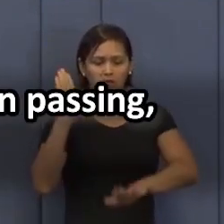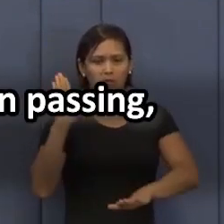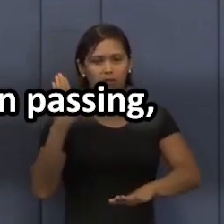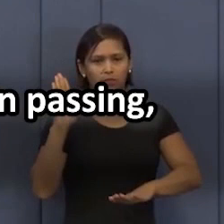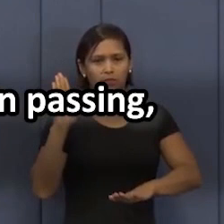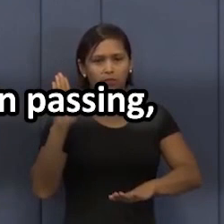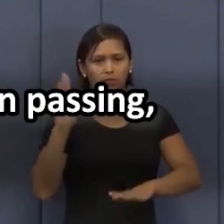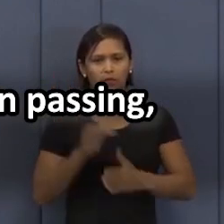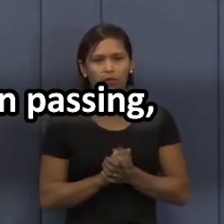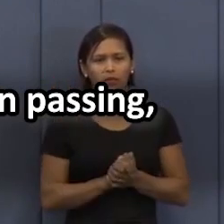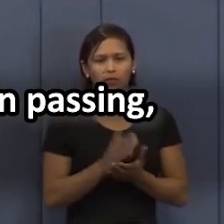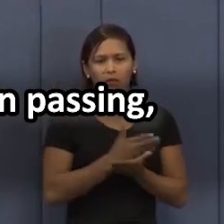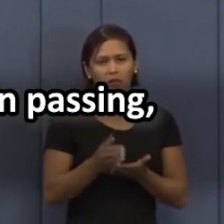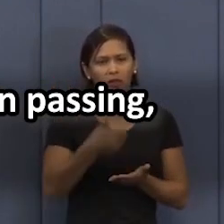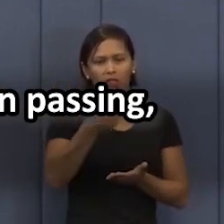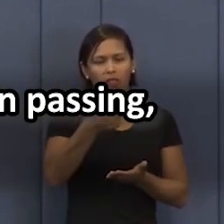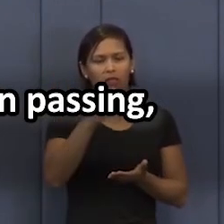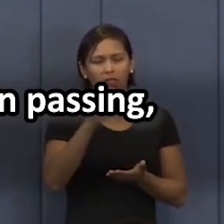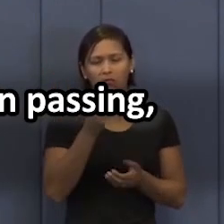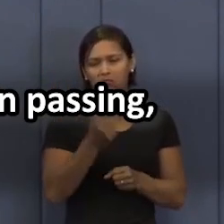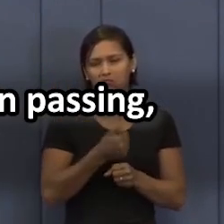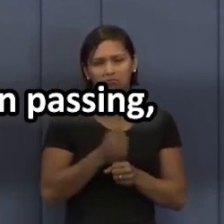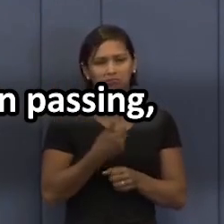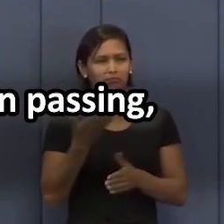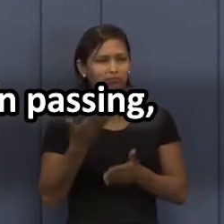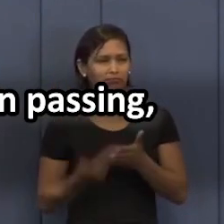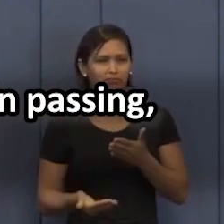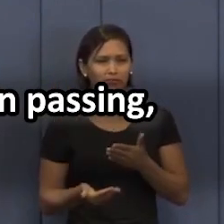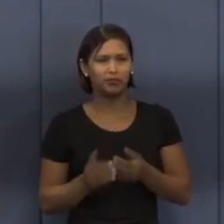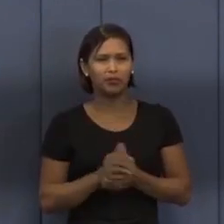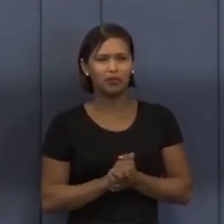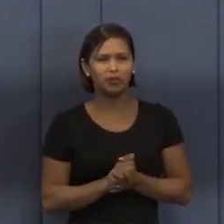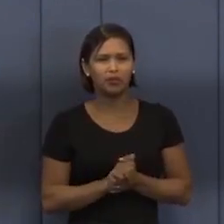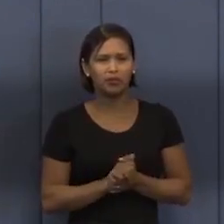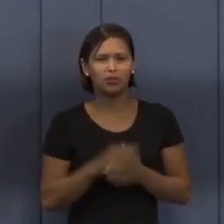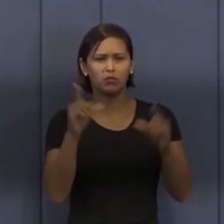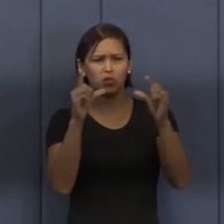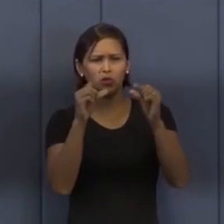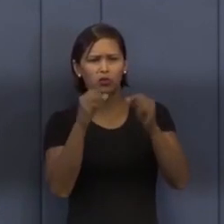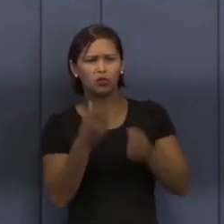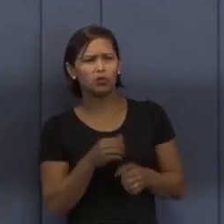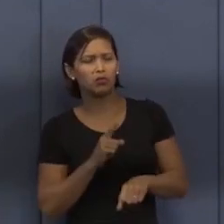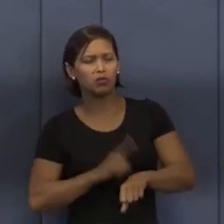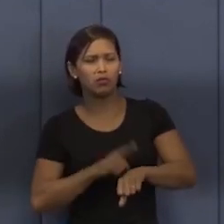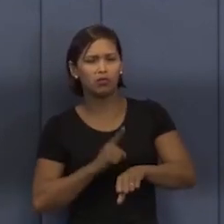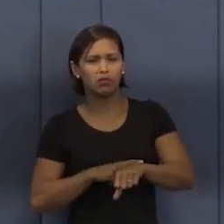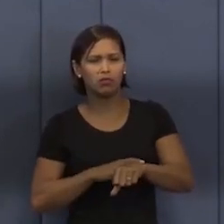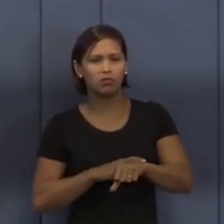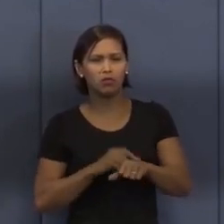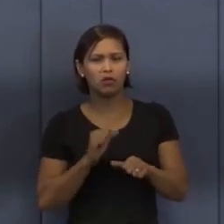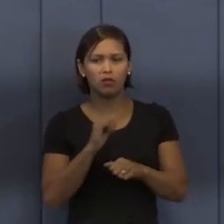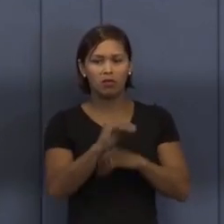na Constituição, que, diga-se passagem, não durou nem 10 anos, né? A Constituição de Napoleão acho que durou muito